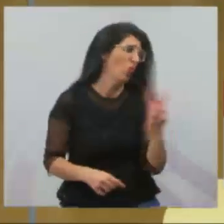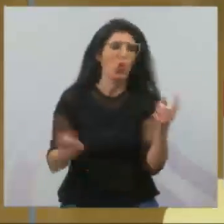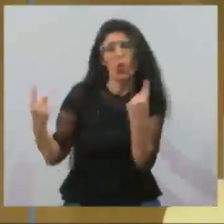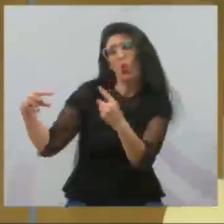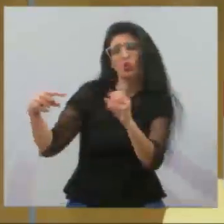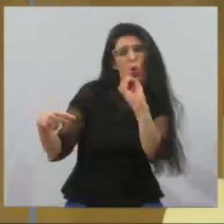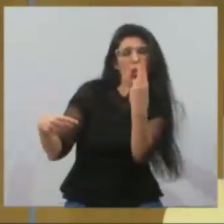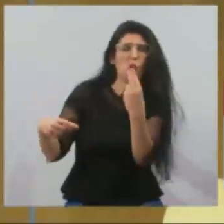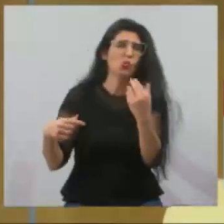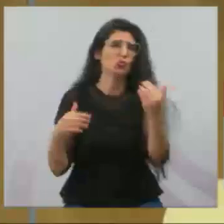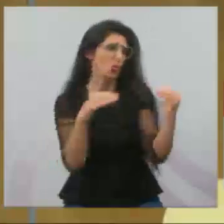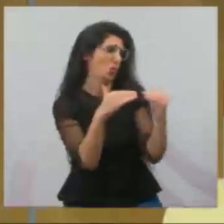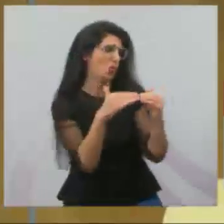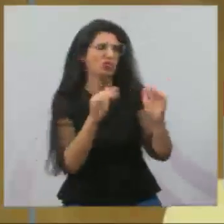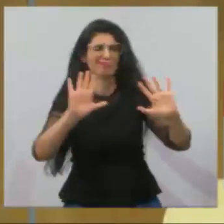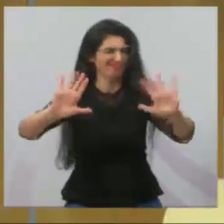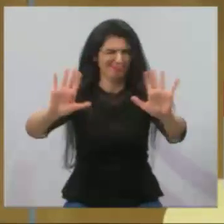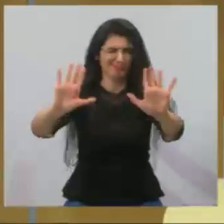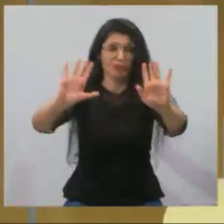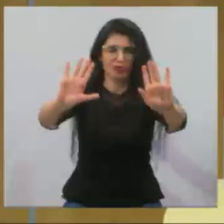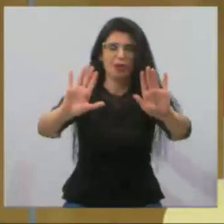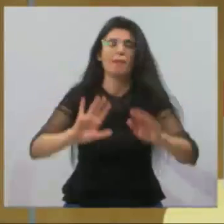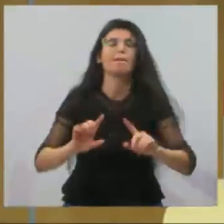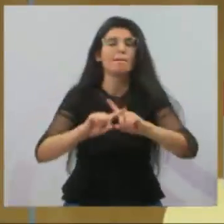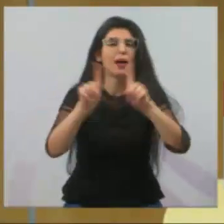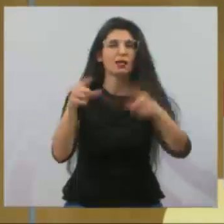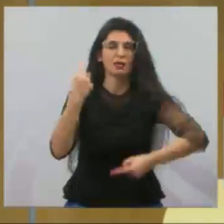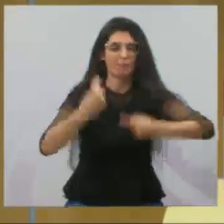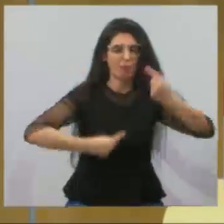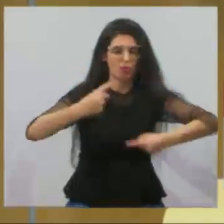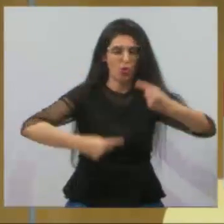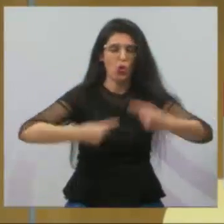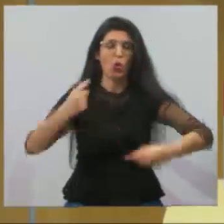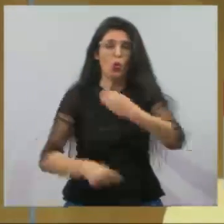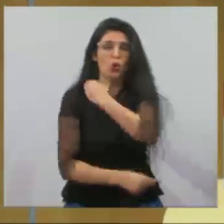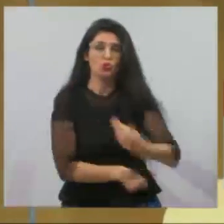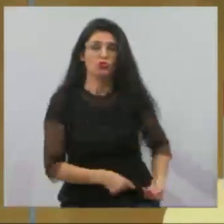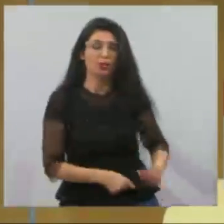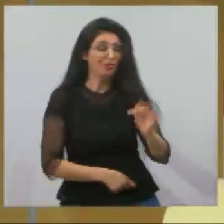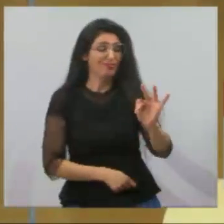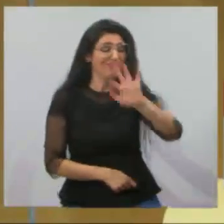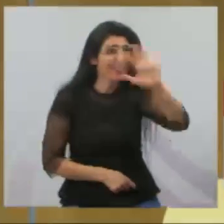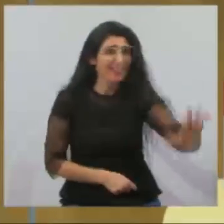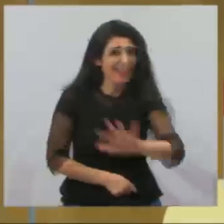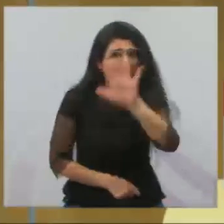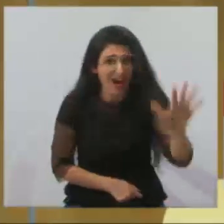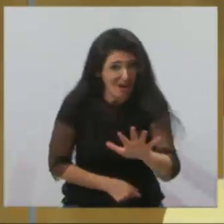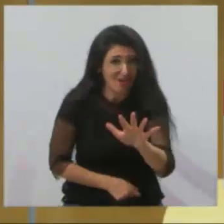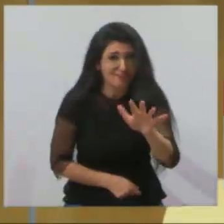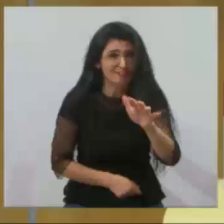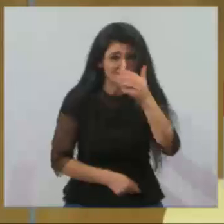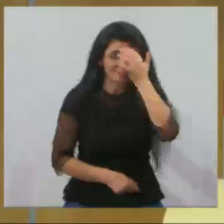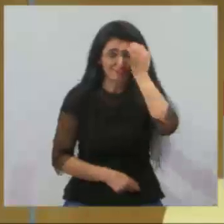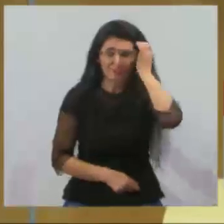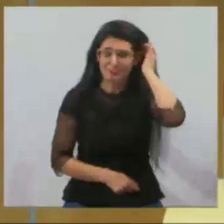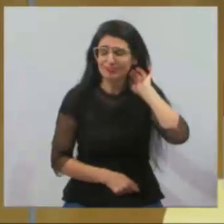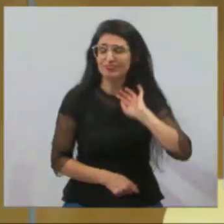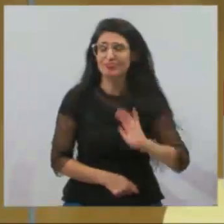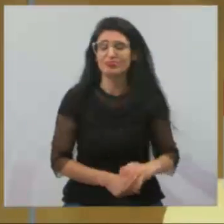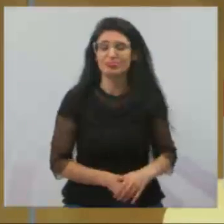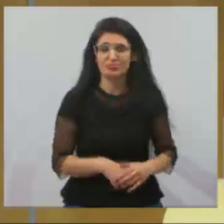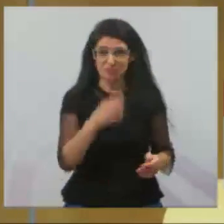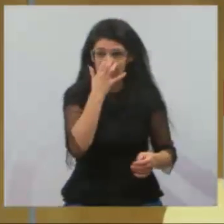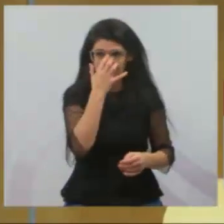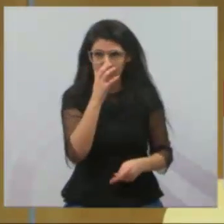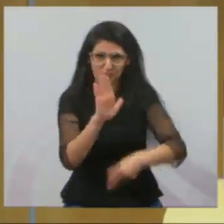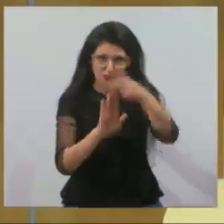sim é fruto de uma política do governo federal que, quando implementou o projeto de